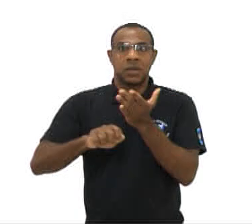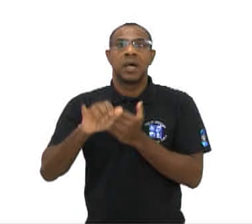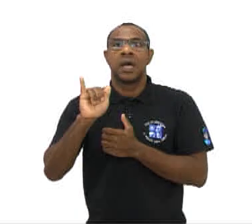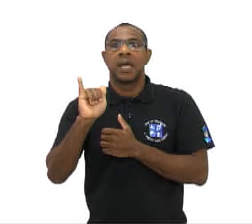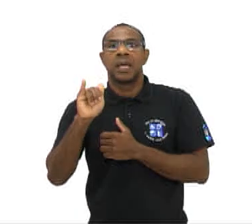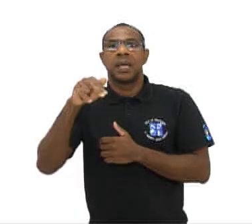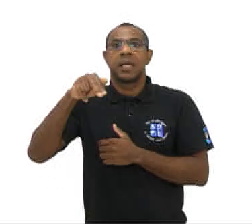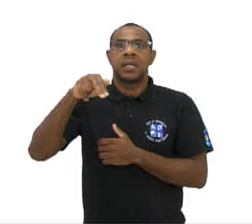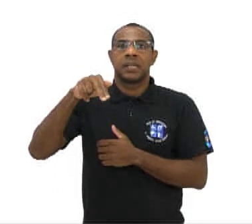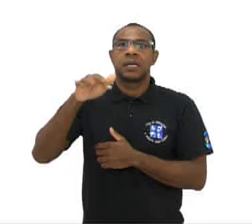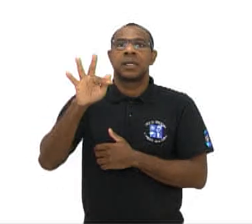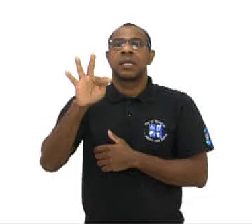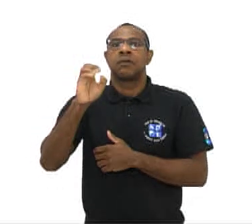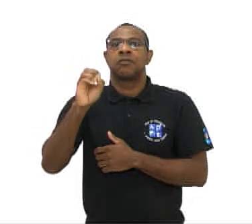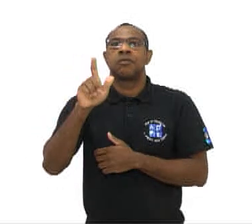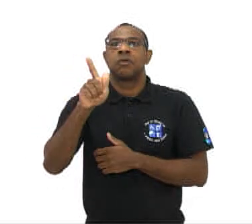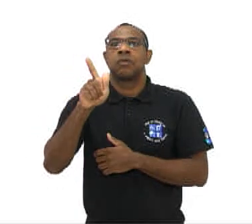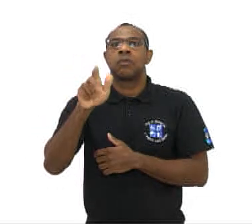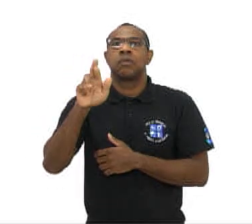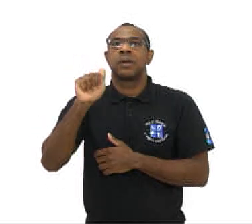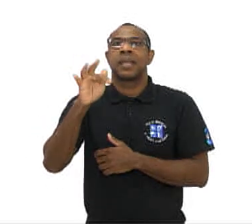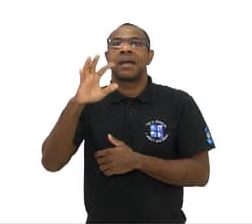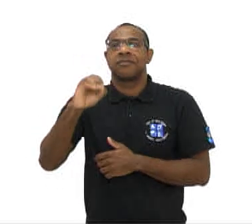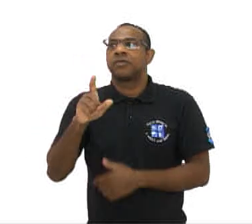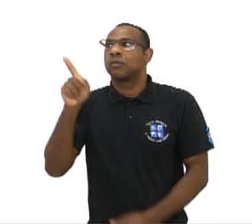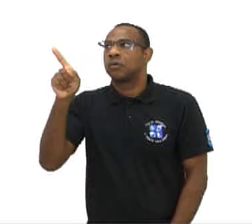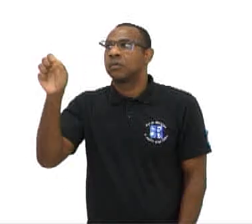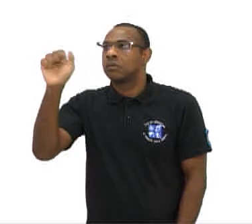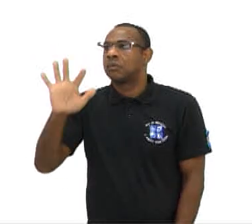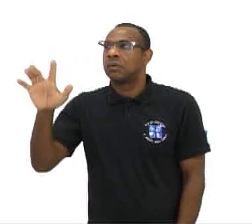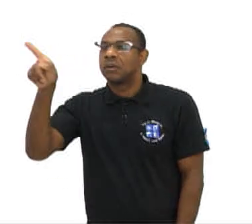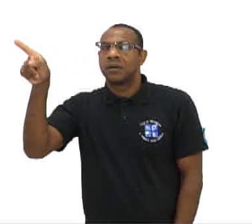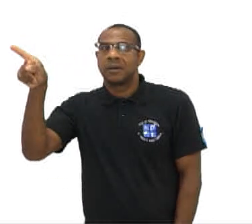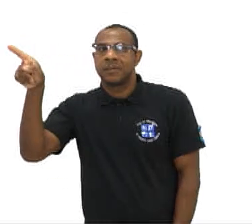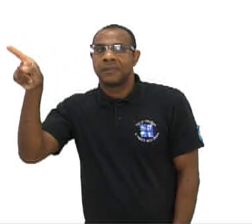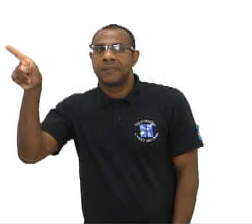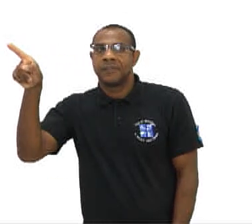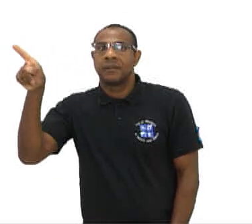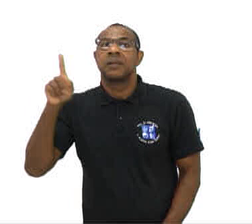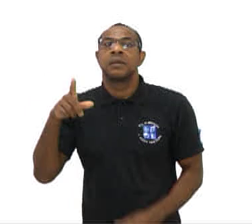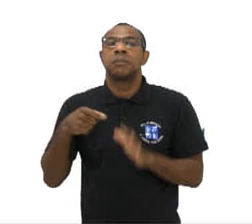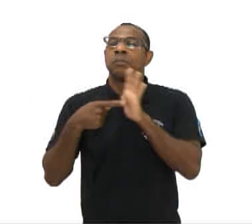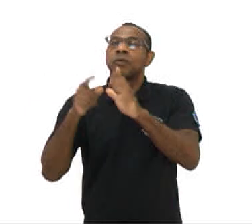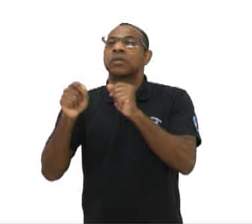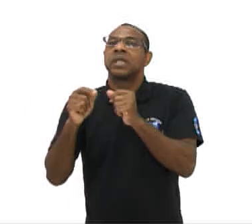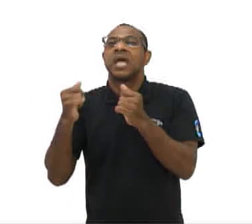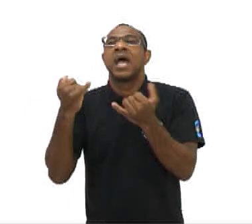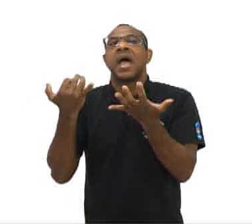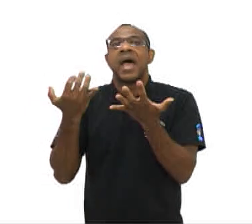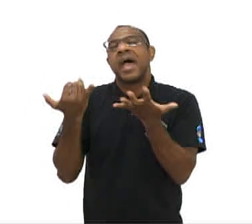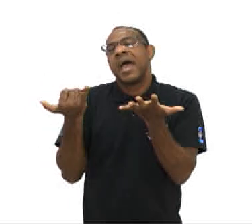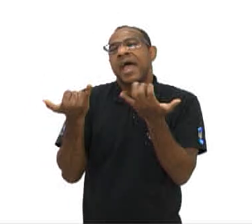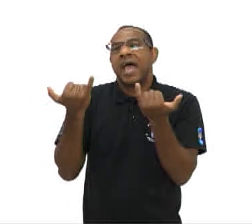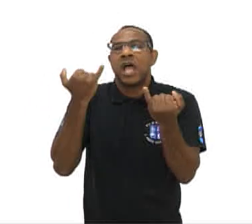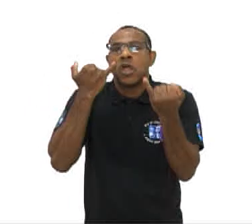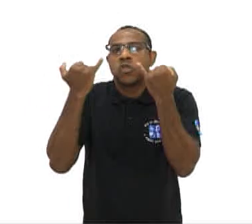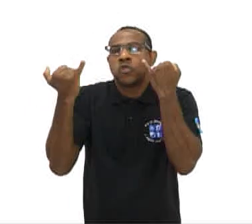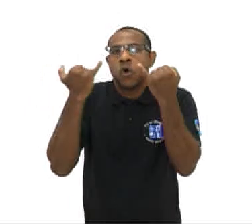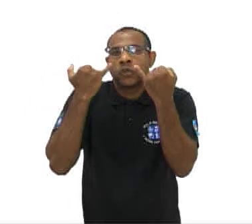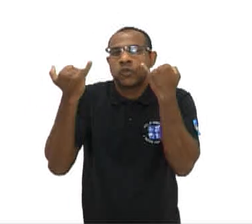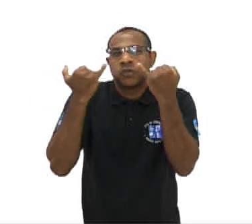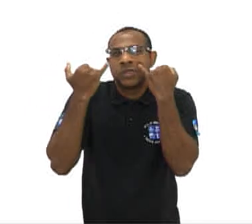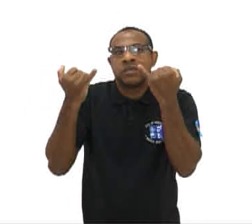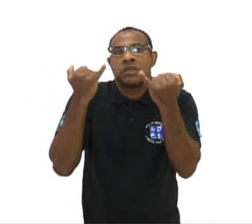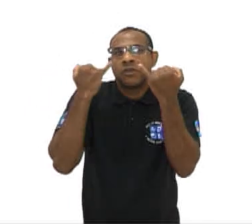ó, uma síntese do que traz. Traz o quê? Notícia bizarra ou absurda, é uma forma da